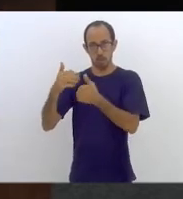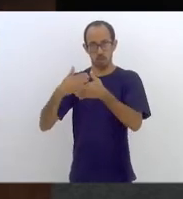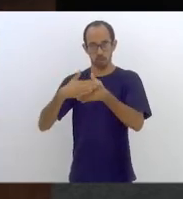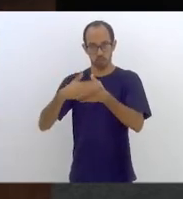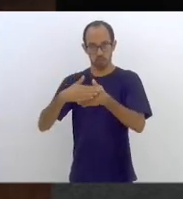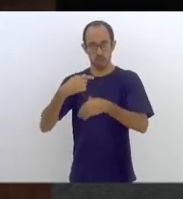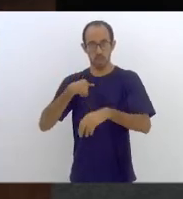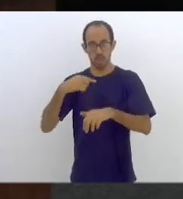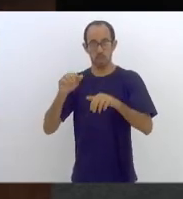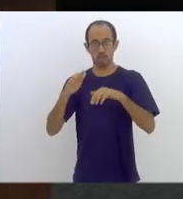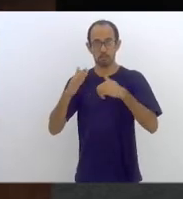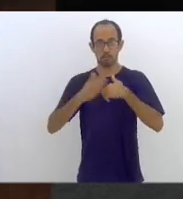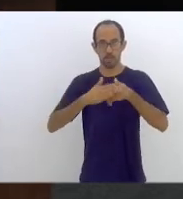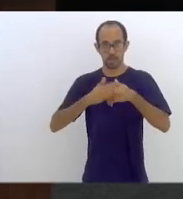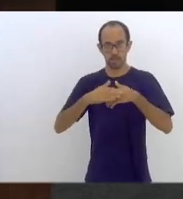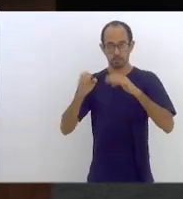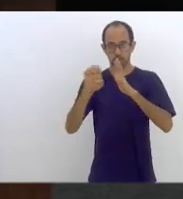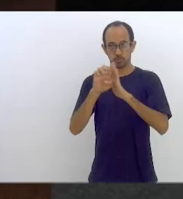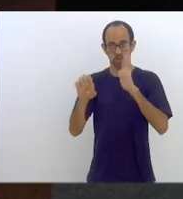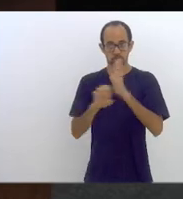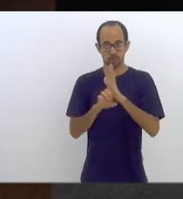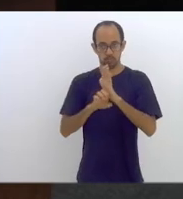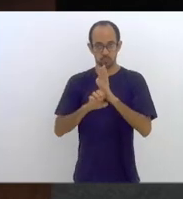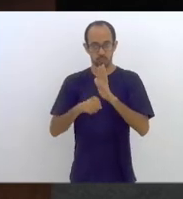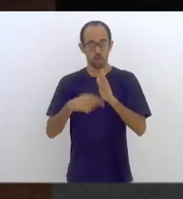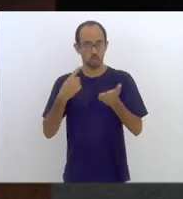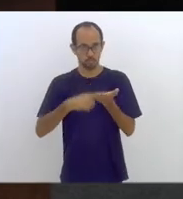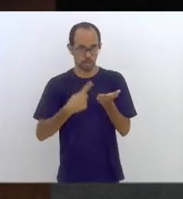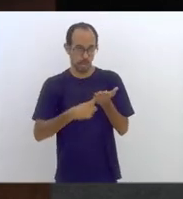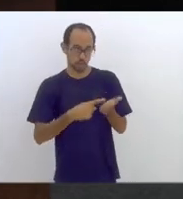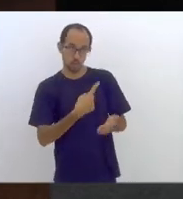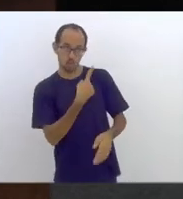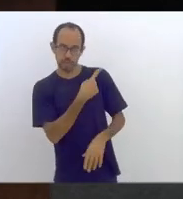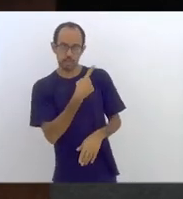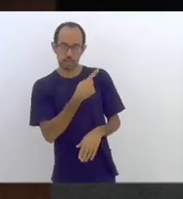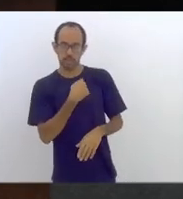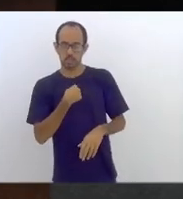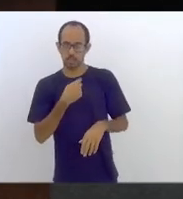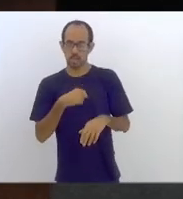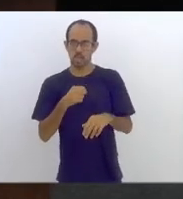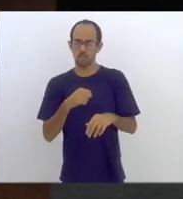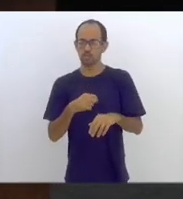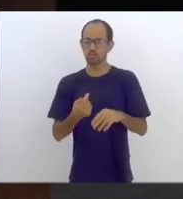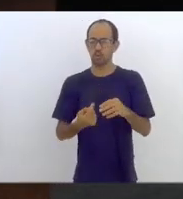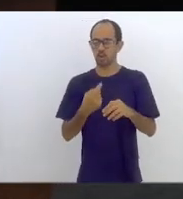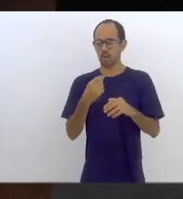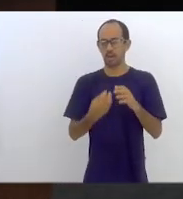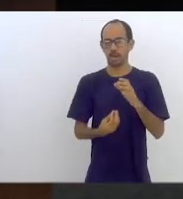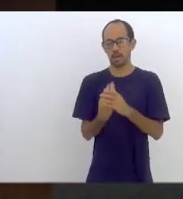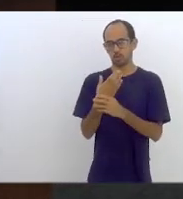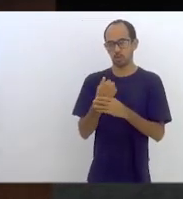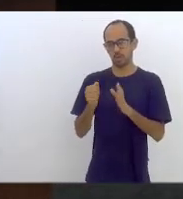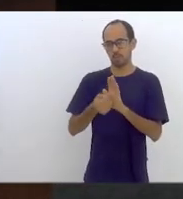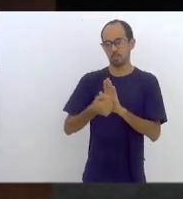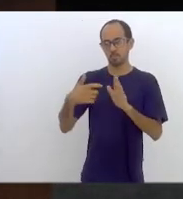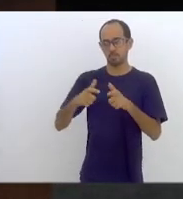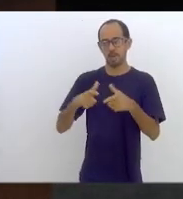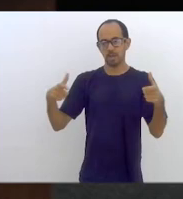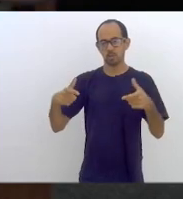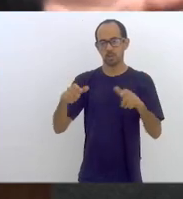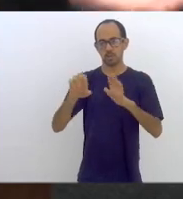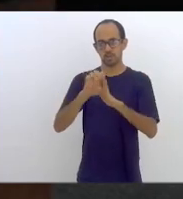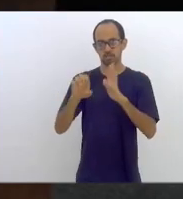várias emendas combinadas com os deputados e hoje Prefeito Renato então eu mesmo sou toda a maioria das emendas eu queria pedir a vossa excelência Presidente